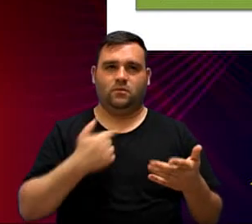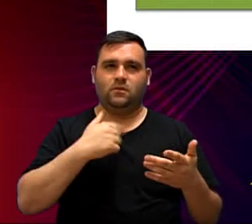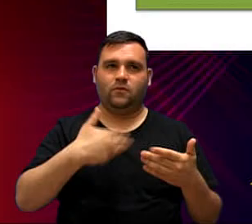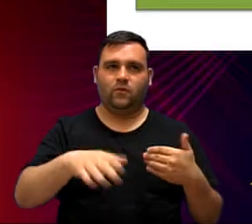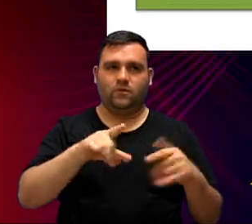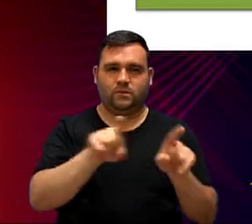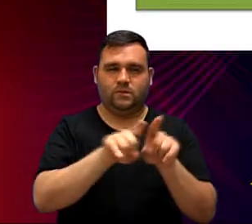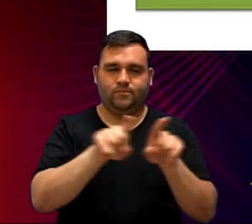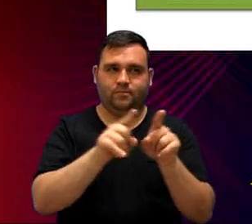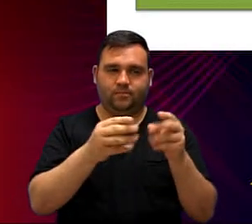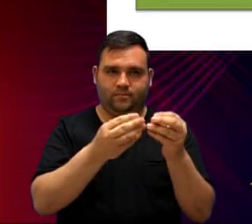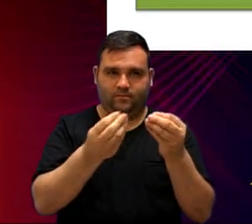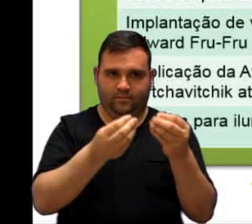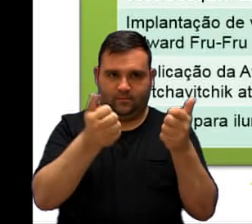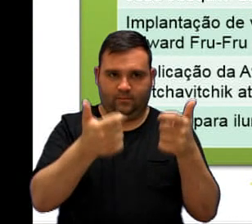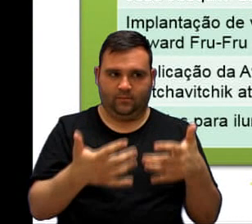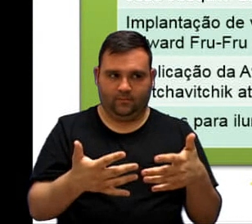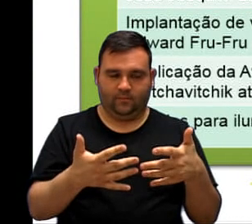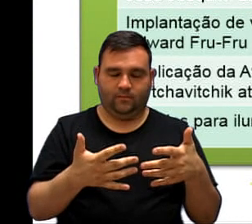Eu vou fazer até uma...